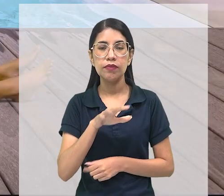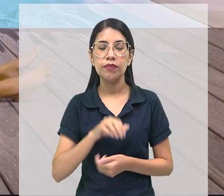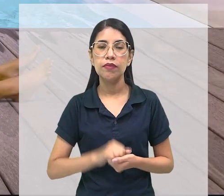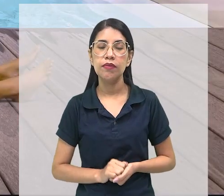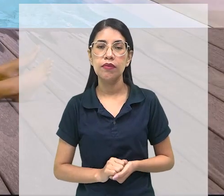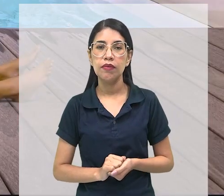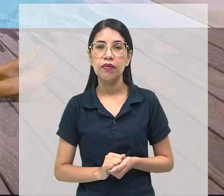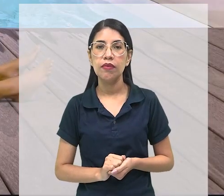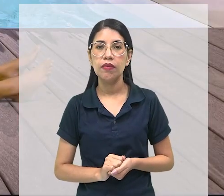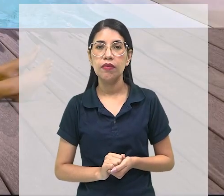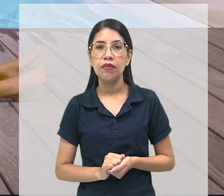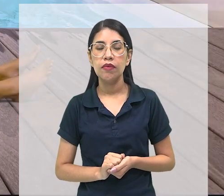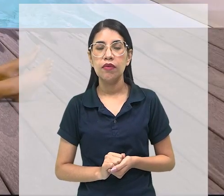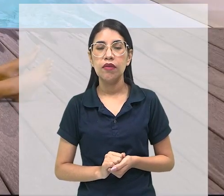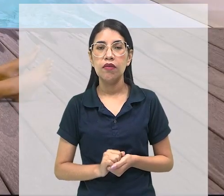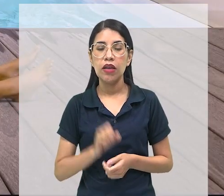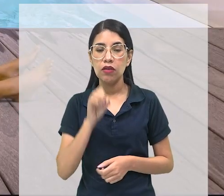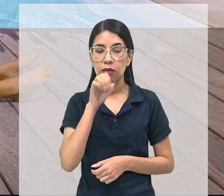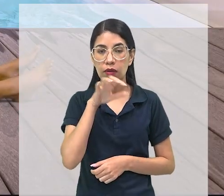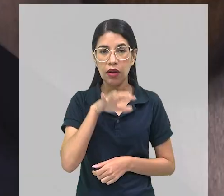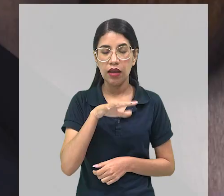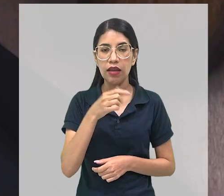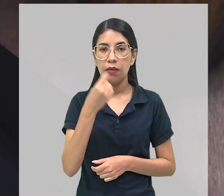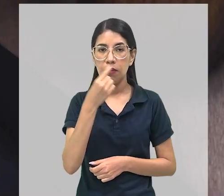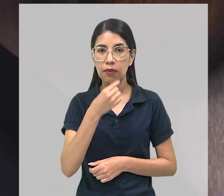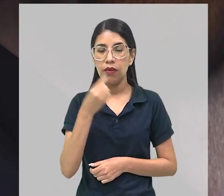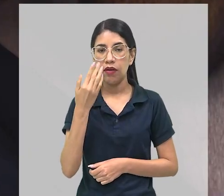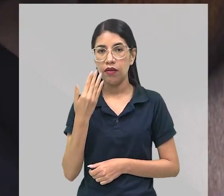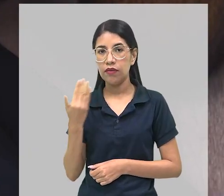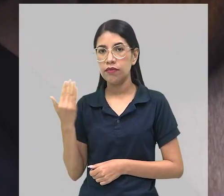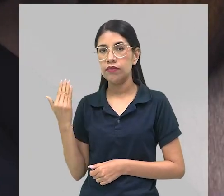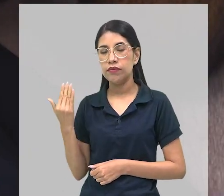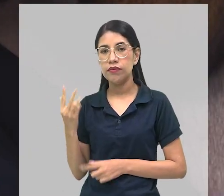ar na boca da vítima 2 vezes.